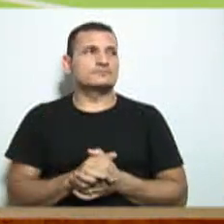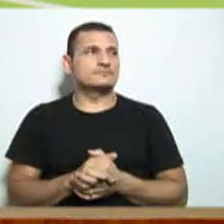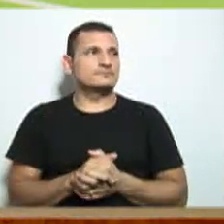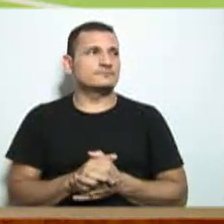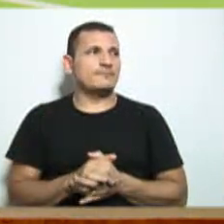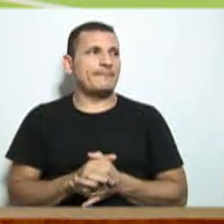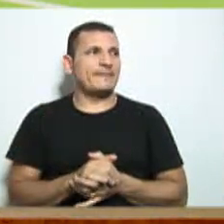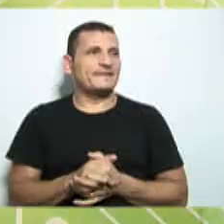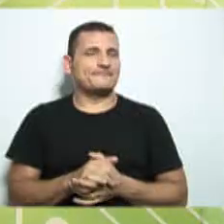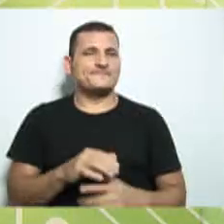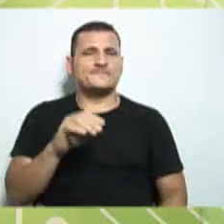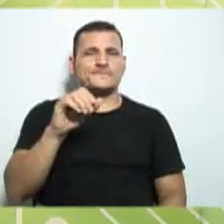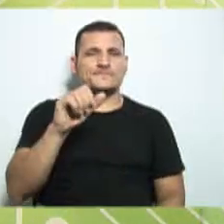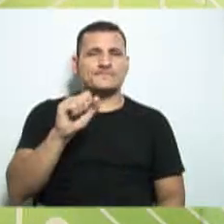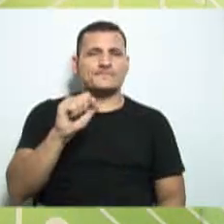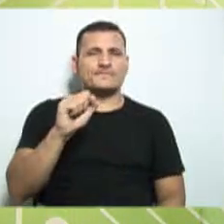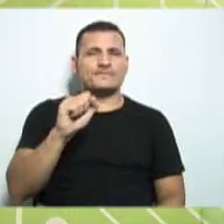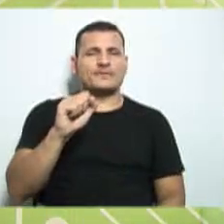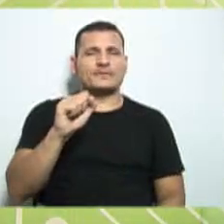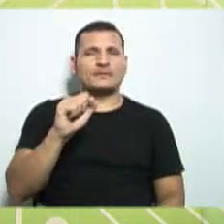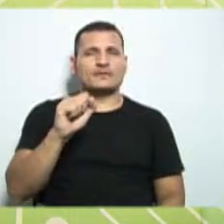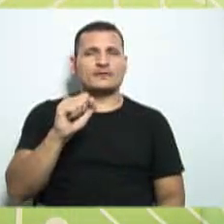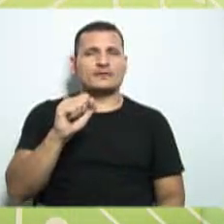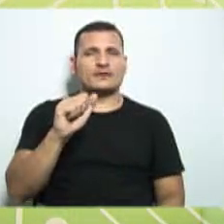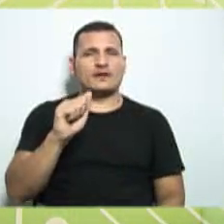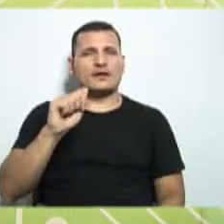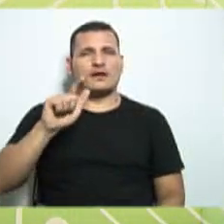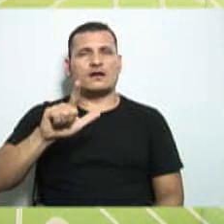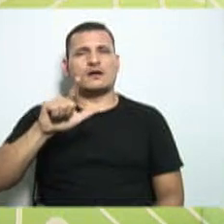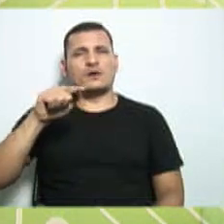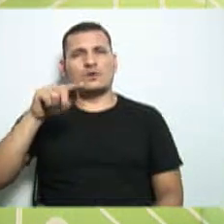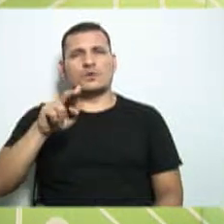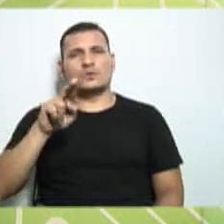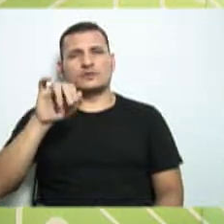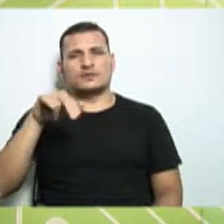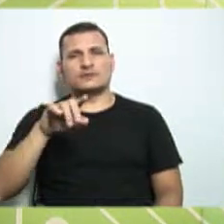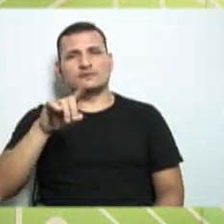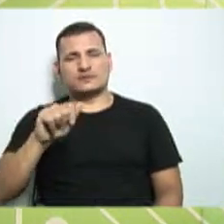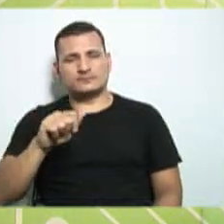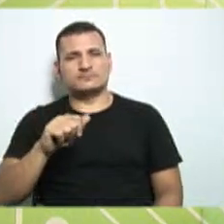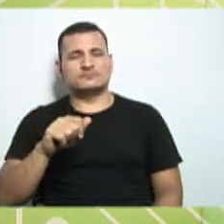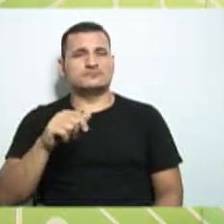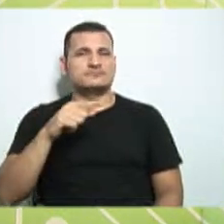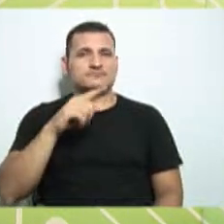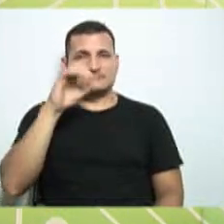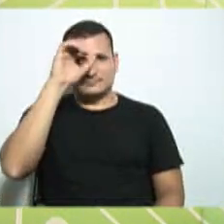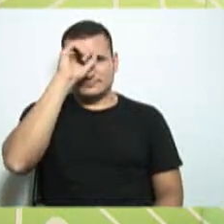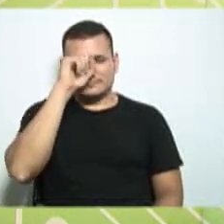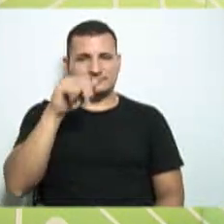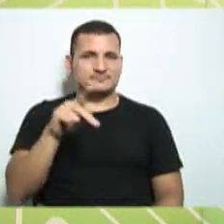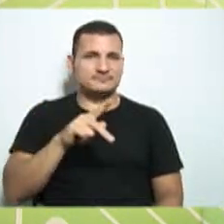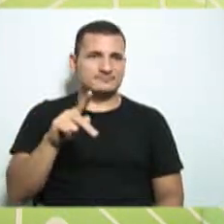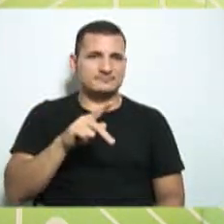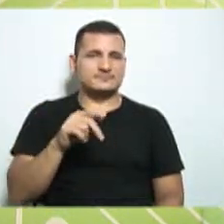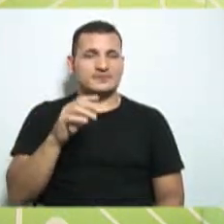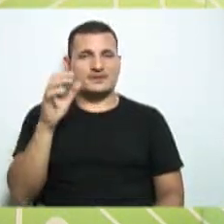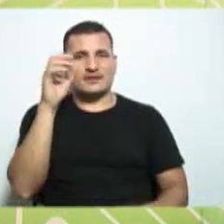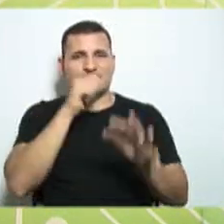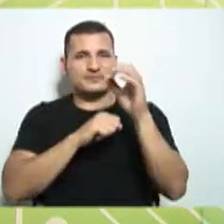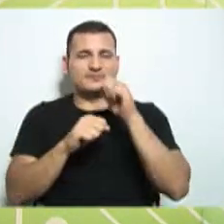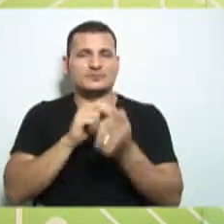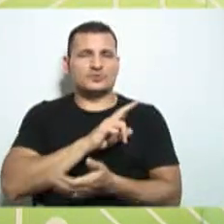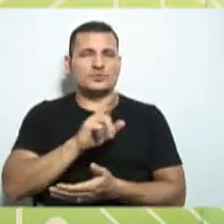mesmo, professor. Alquindar Brasil de Arauca. O professor está aprendendo, né? O professor, uma hora ele chega lá, ele vai conseguir aprender esses nomes. Aí tem